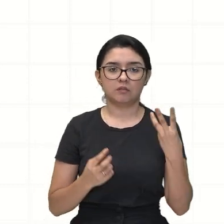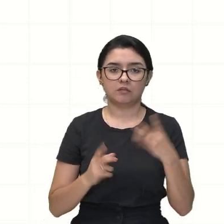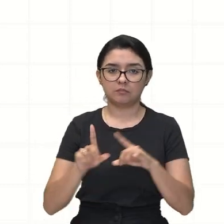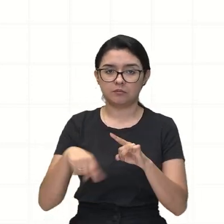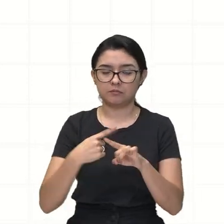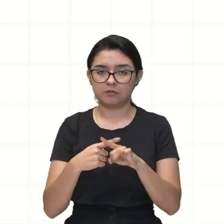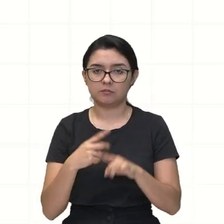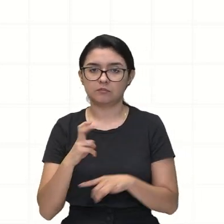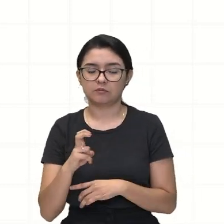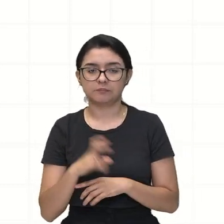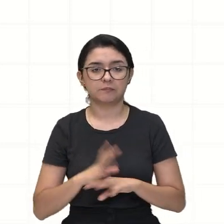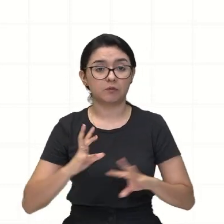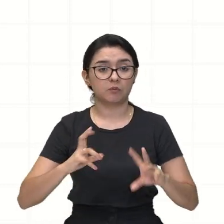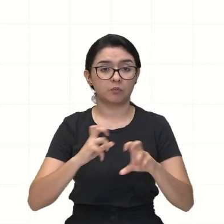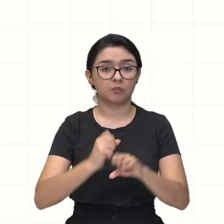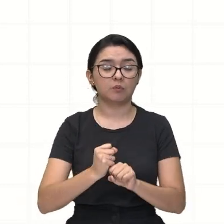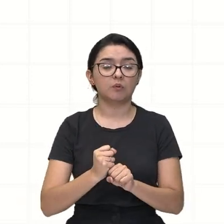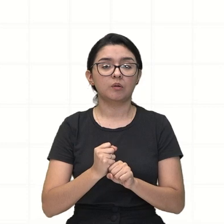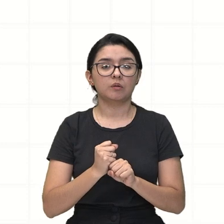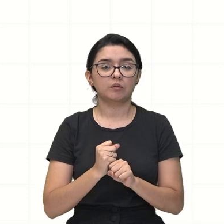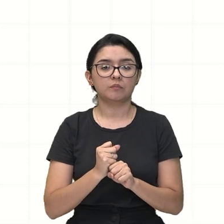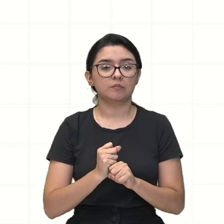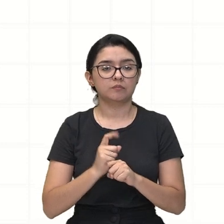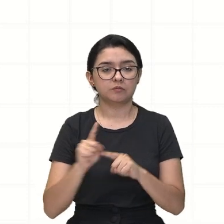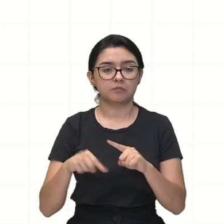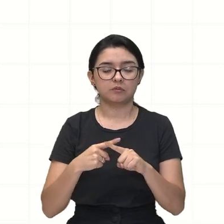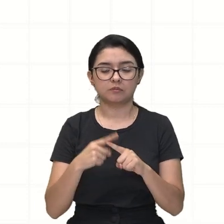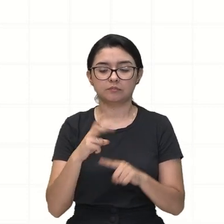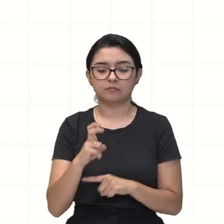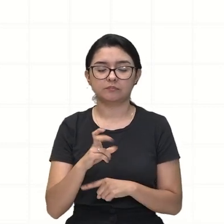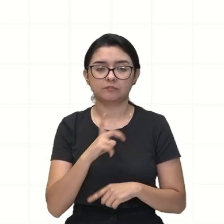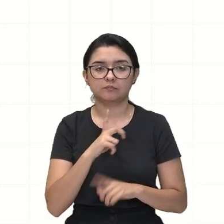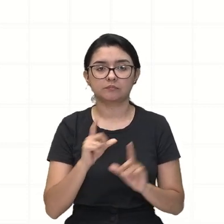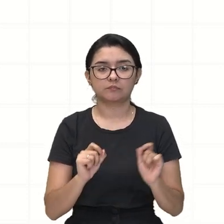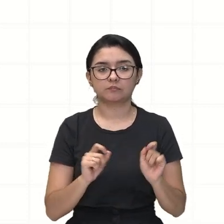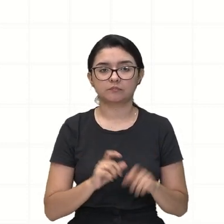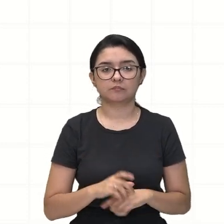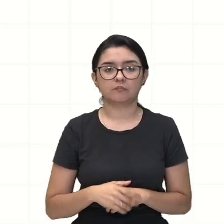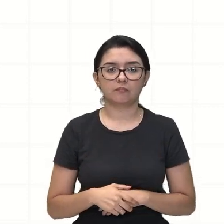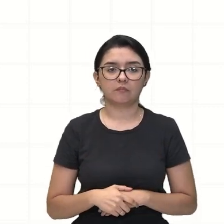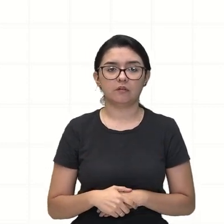tudo foi multiplicado por 5, nós vamos ter o quê?